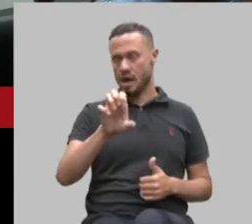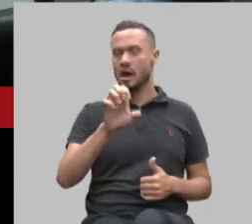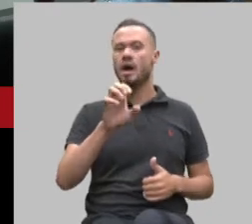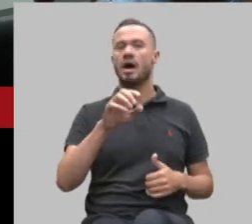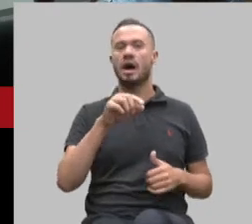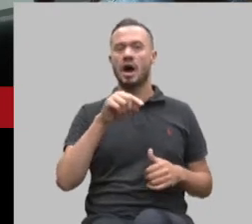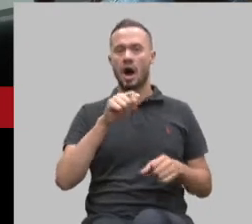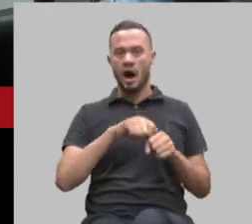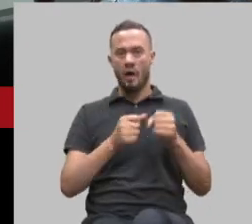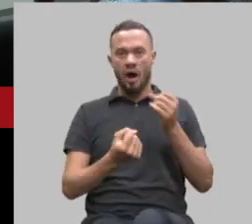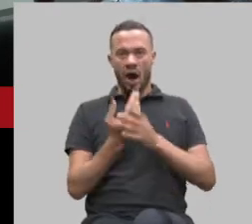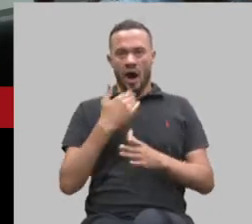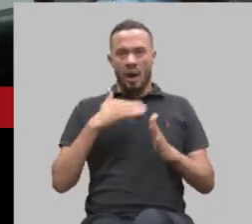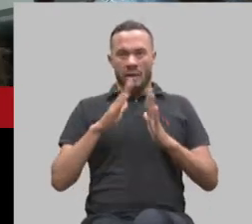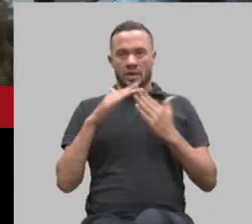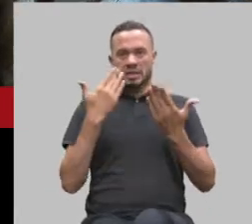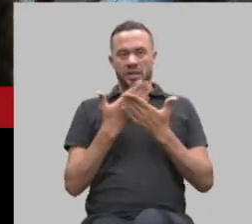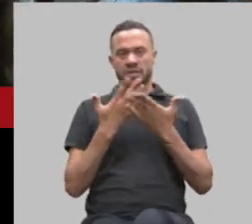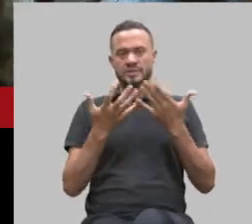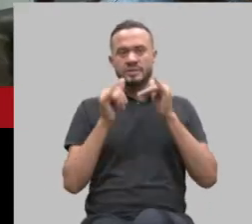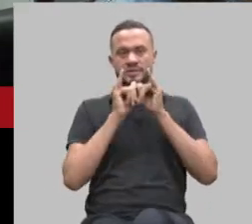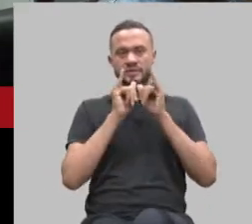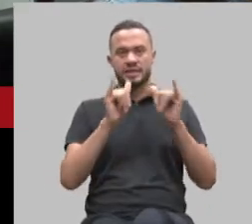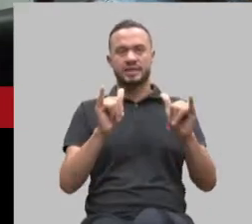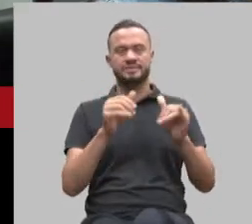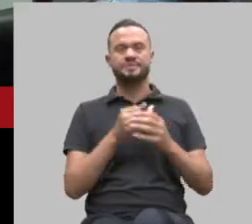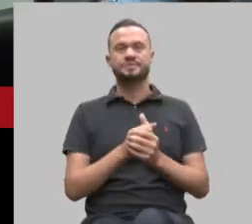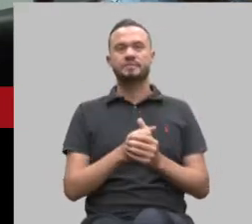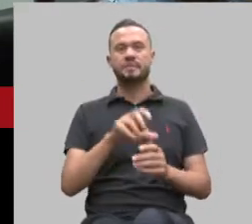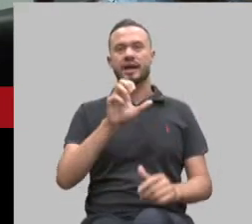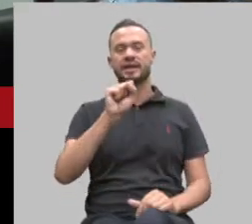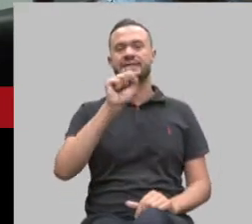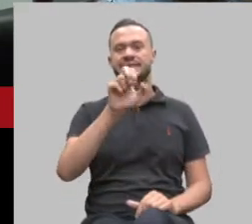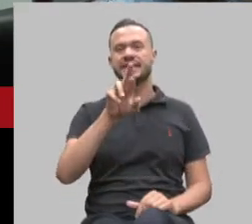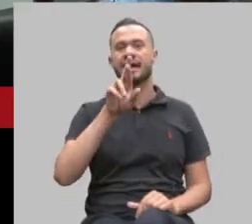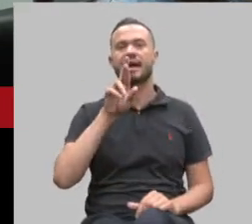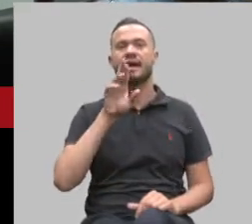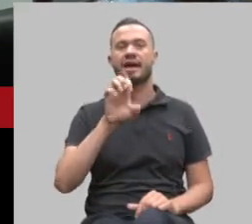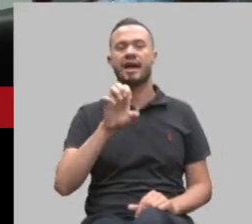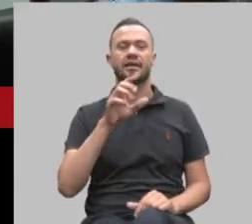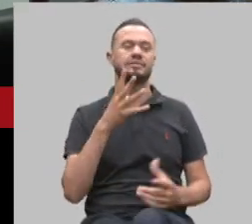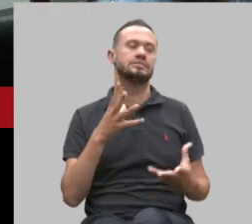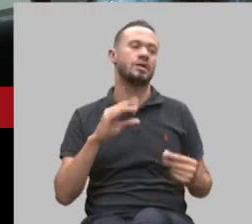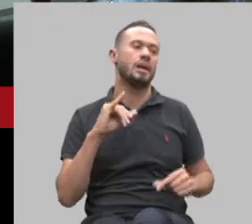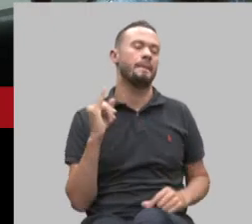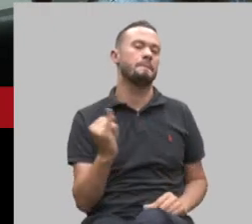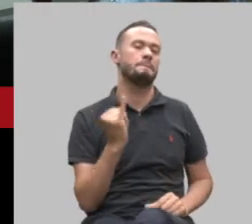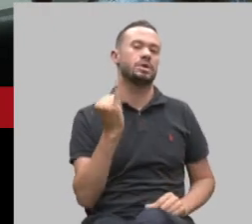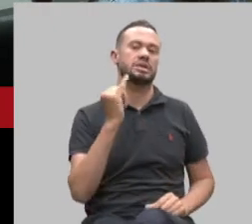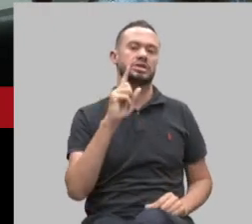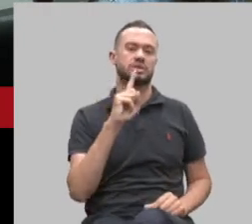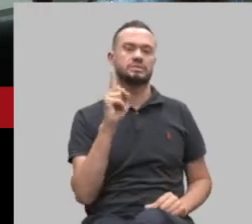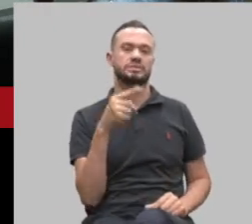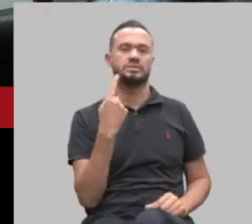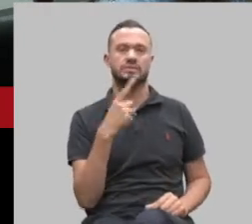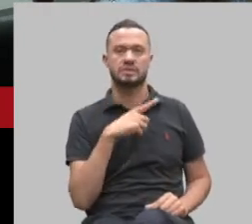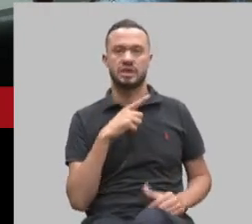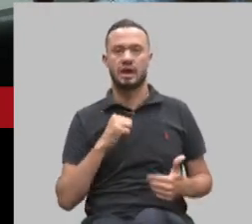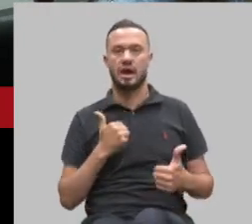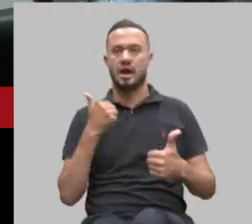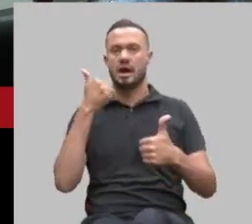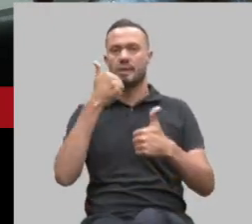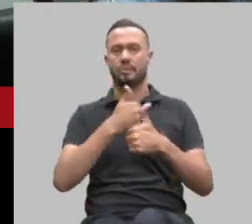e eu queria enfatizar o fato de que a sre é um órgão extremamente importante para que a gente tenha apoio em